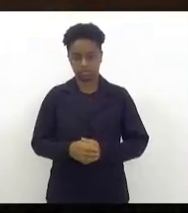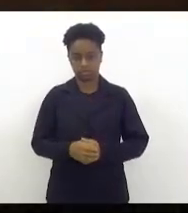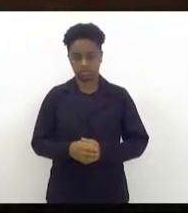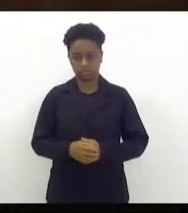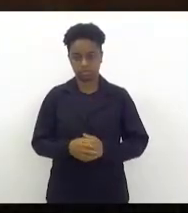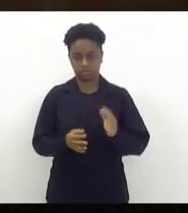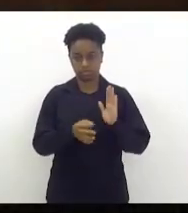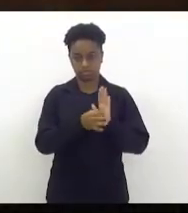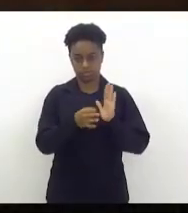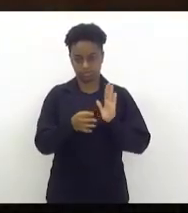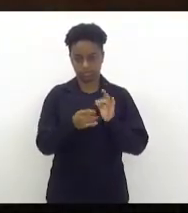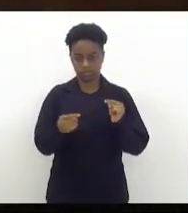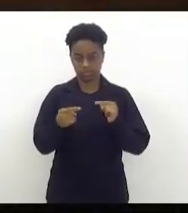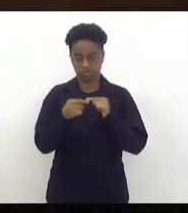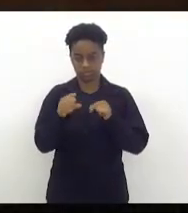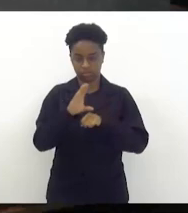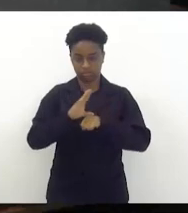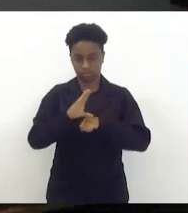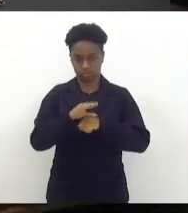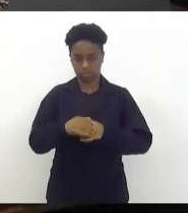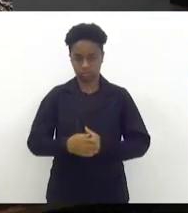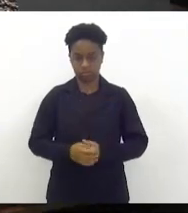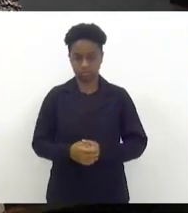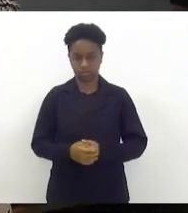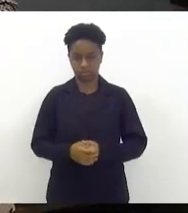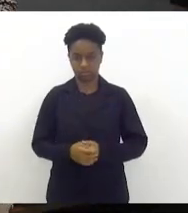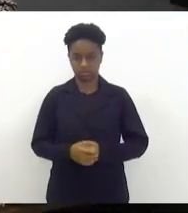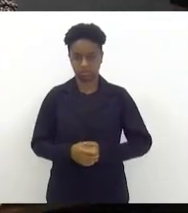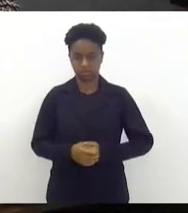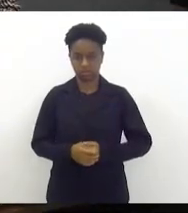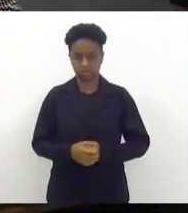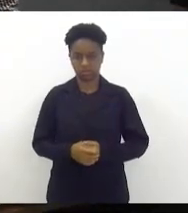Então, parecer pela constitucionalidade.